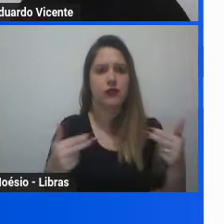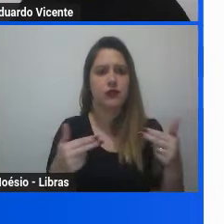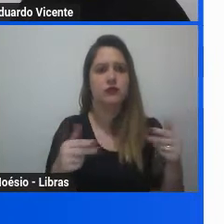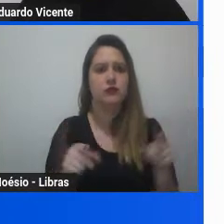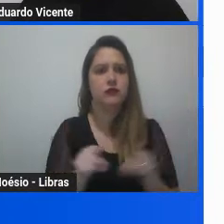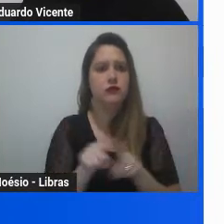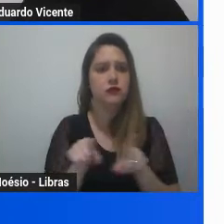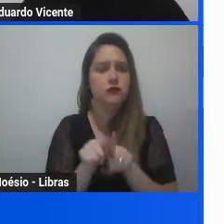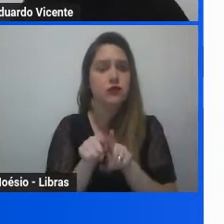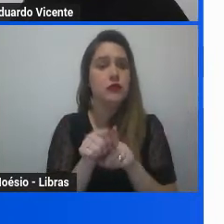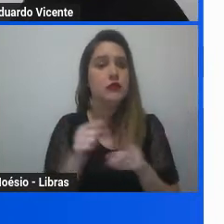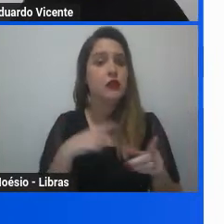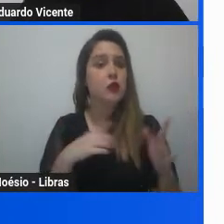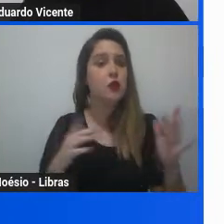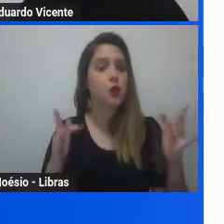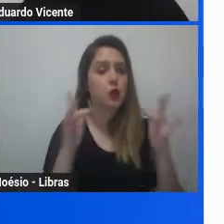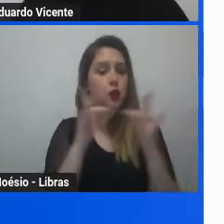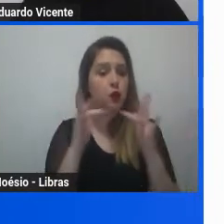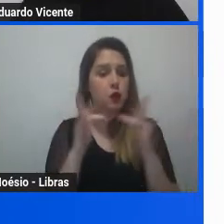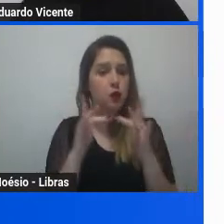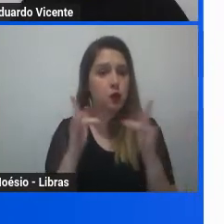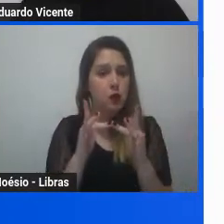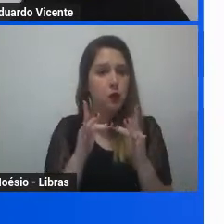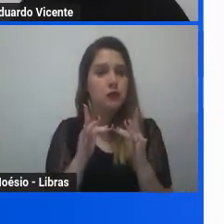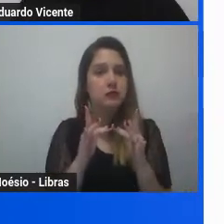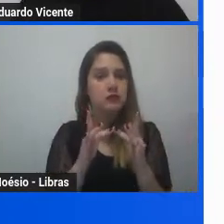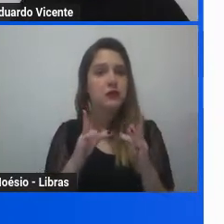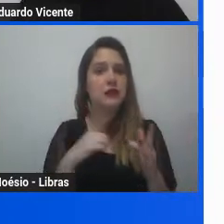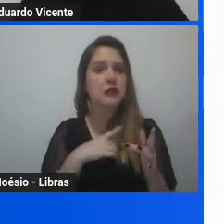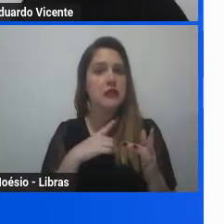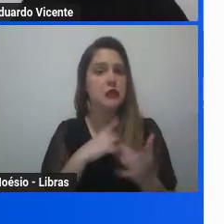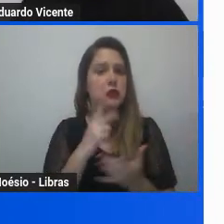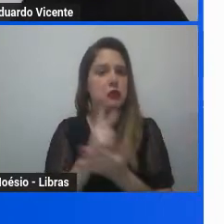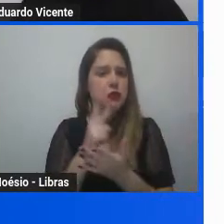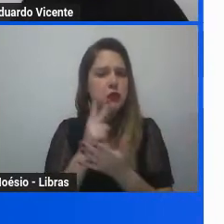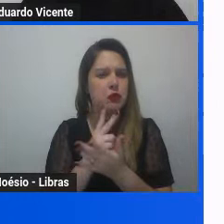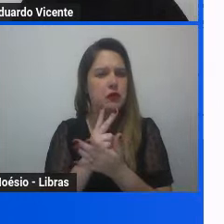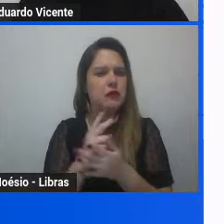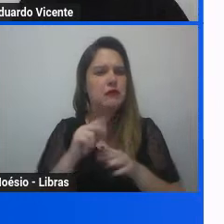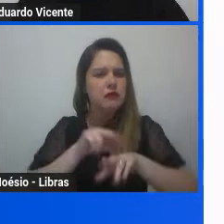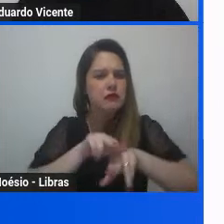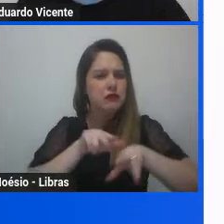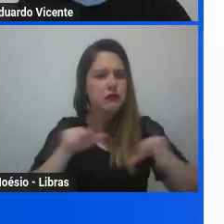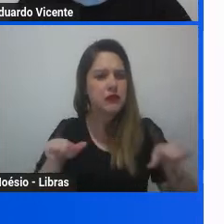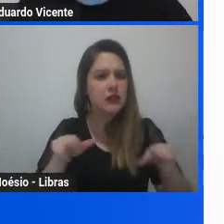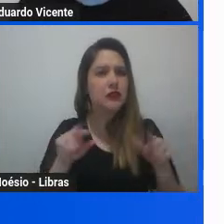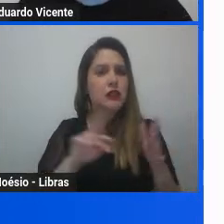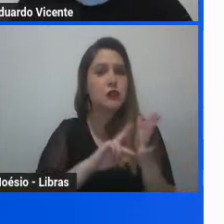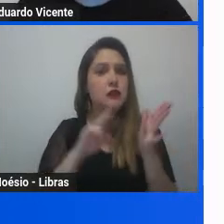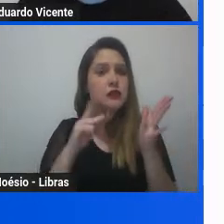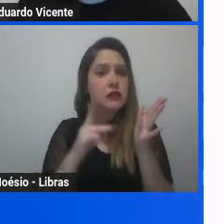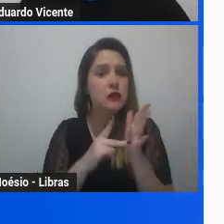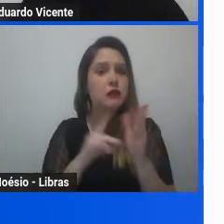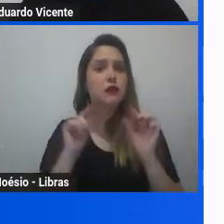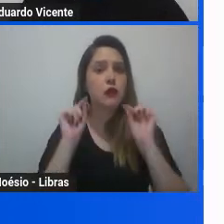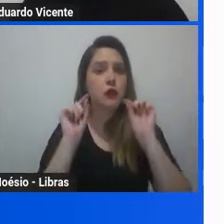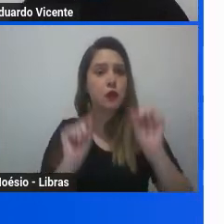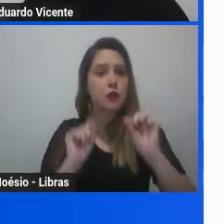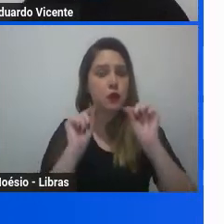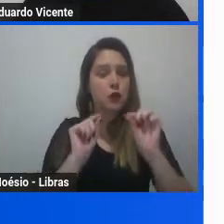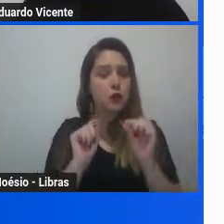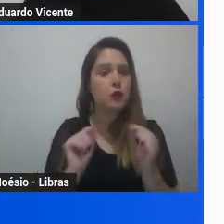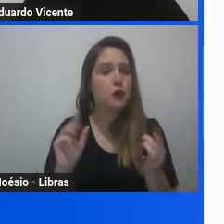Danos causados por conta do trauma, ou seja, fatores externos, isso significa emergências